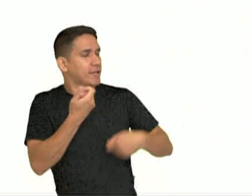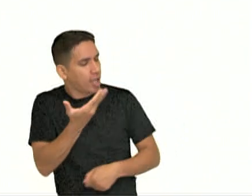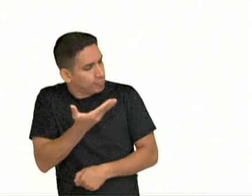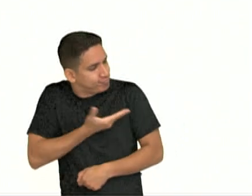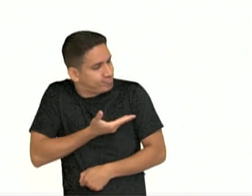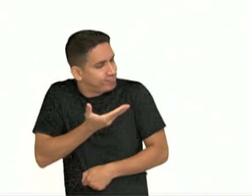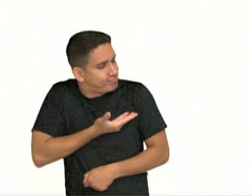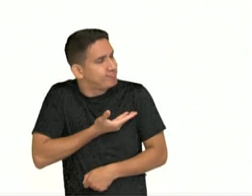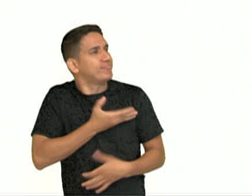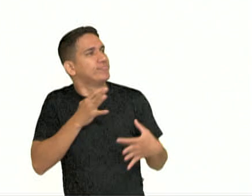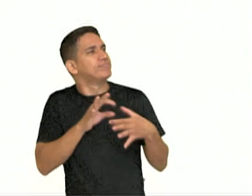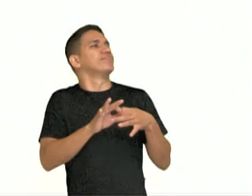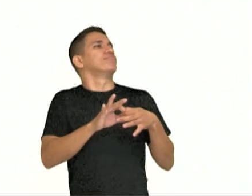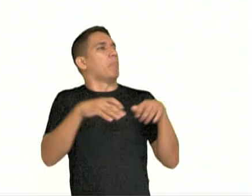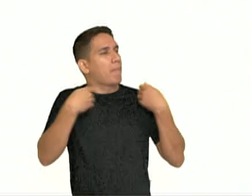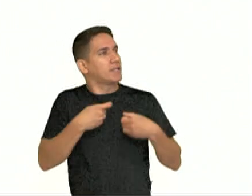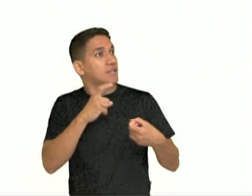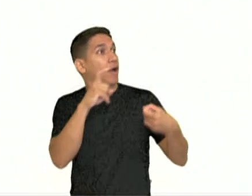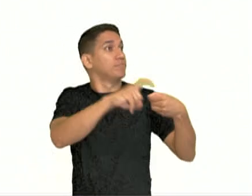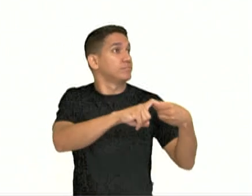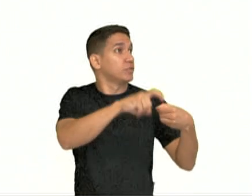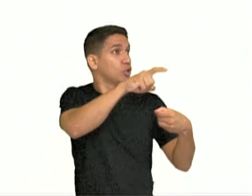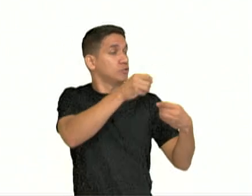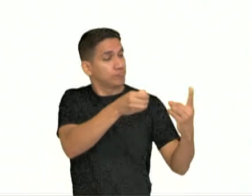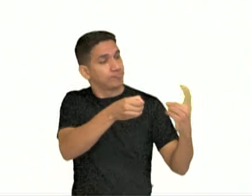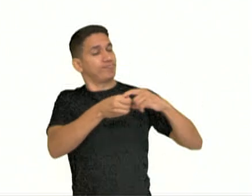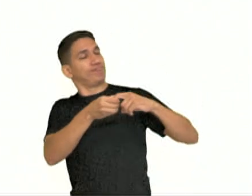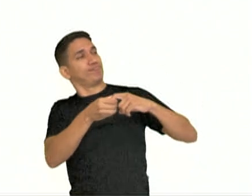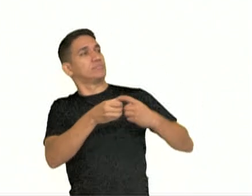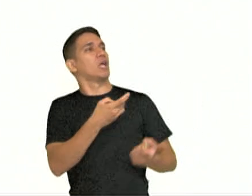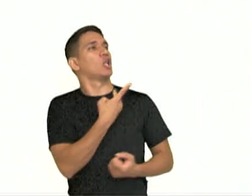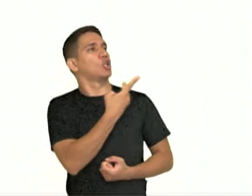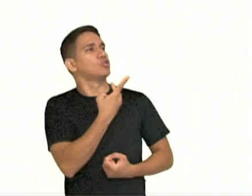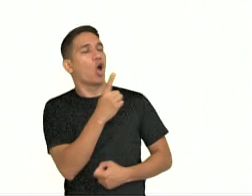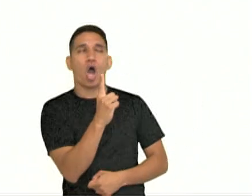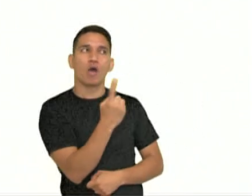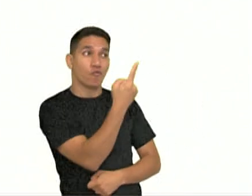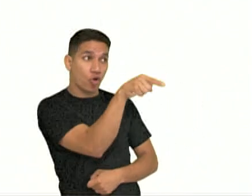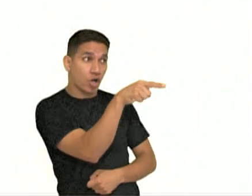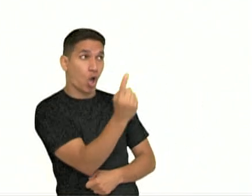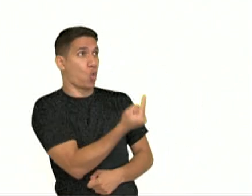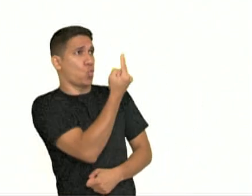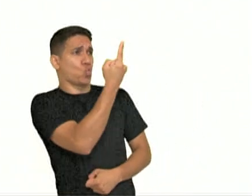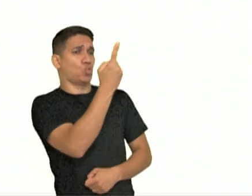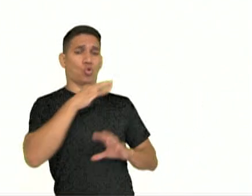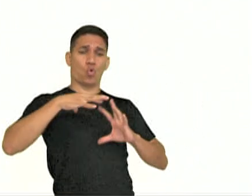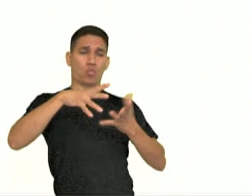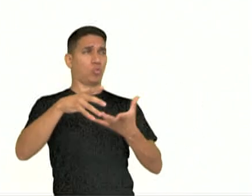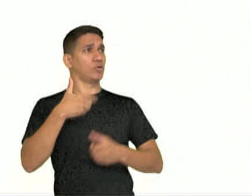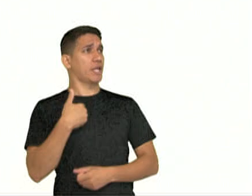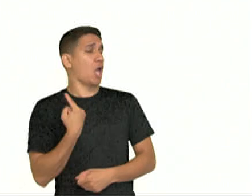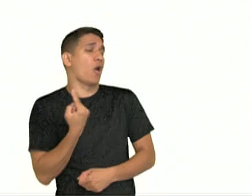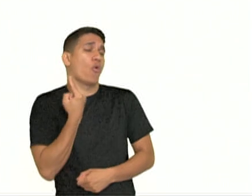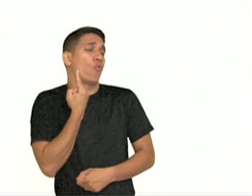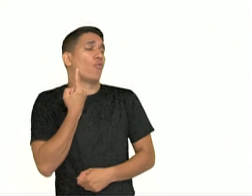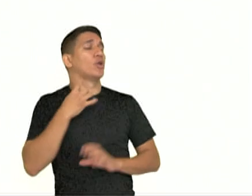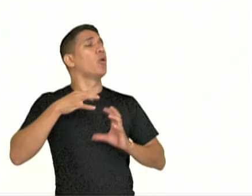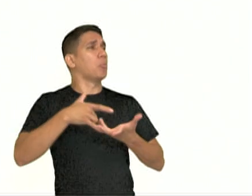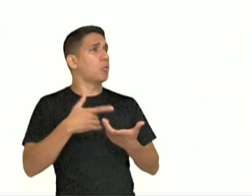um do outro. Serás para mim único no mundo. E eu serei para ti única no mundo.